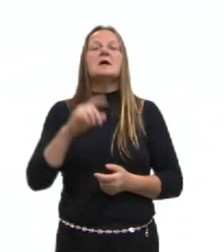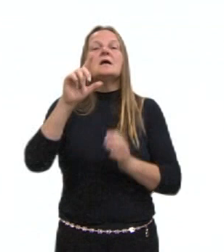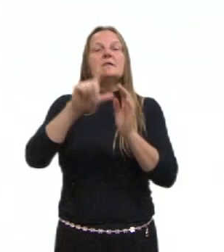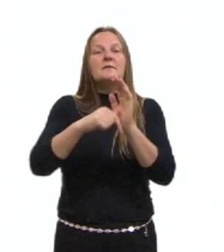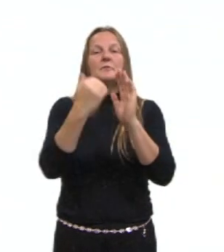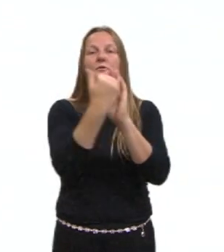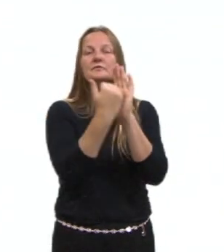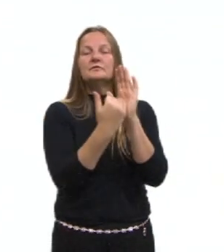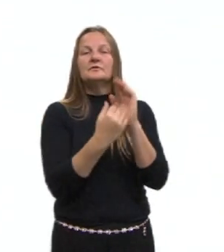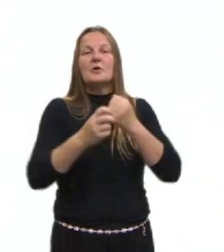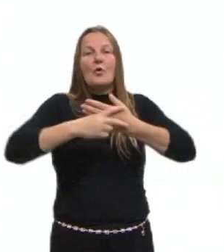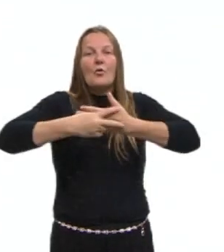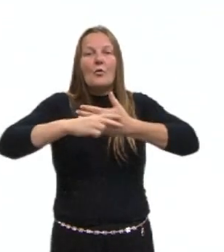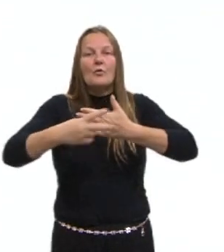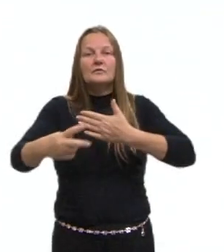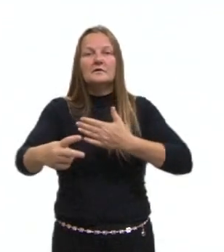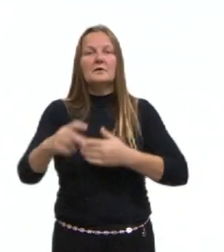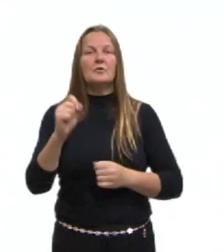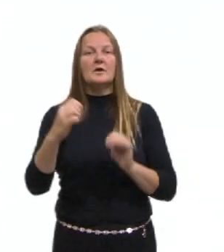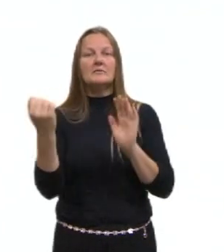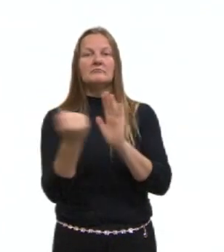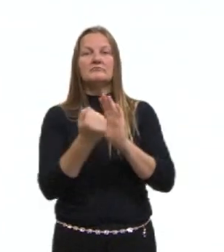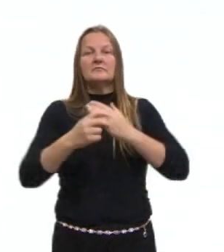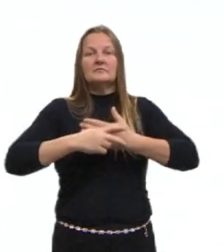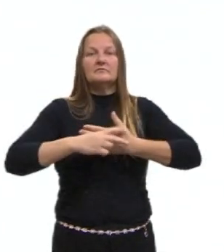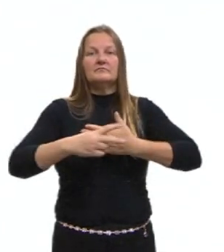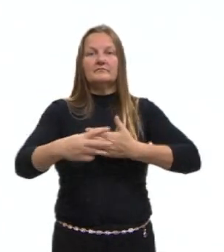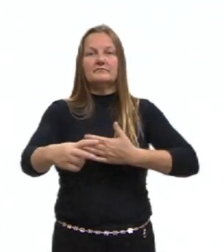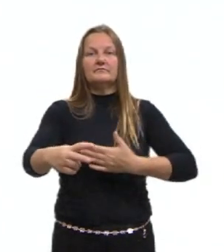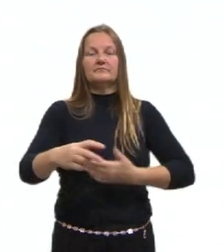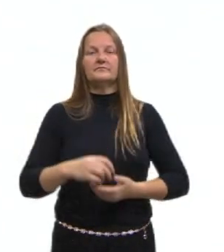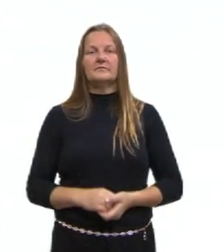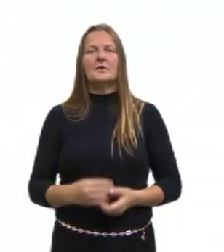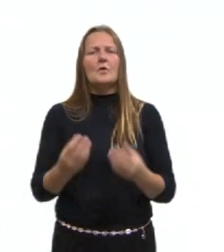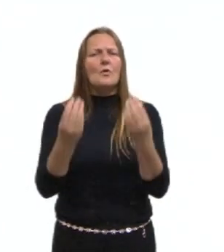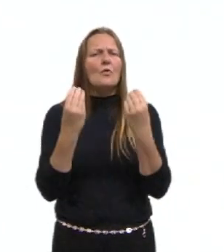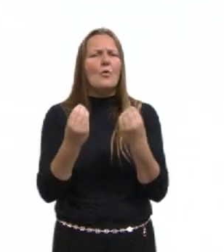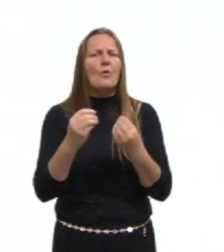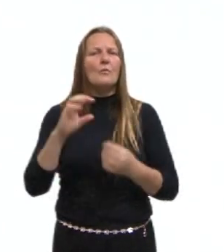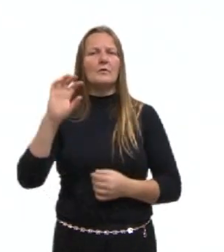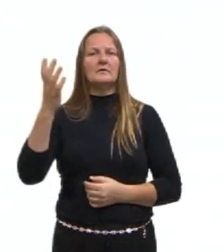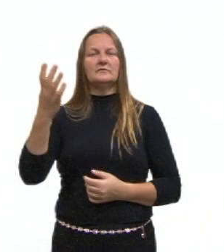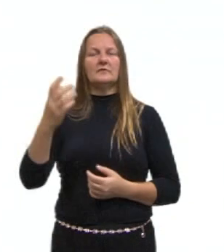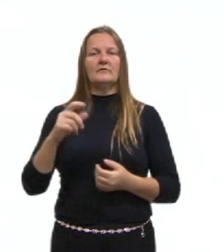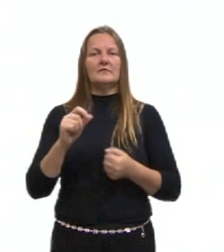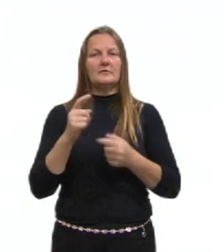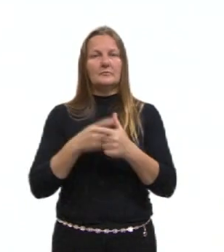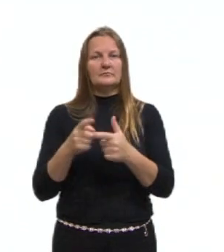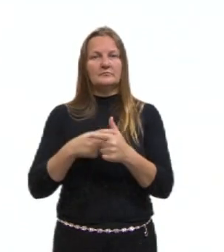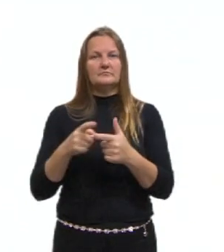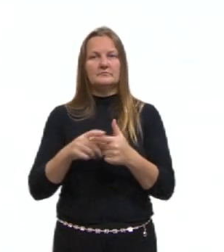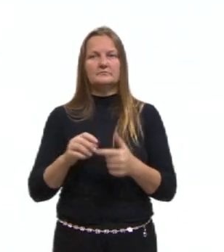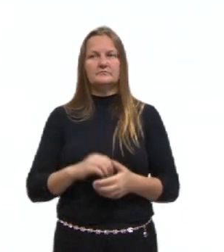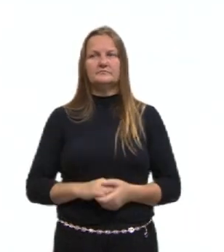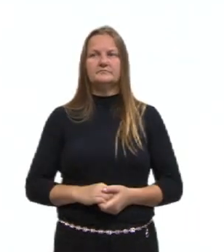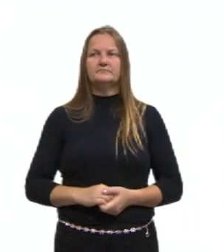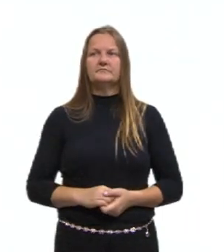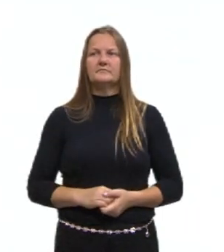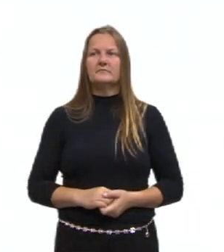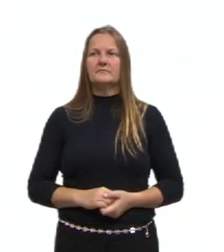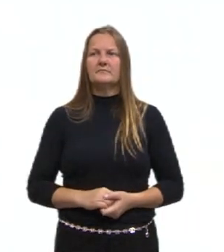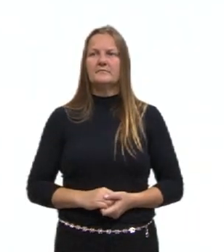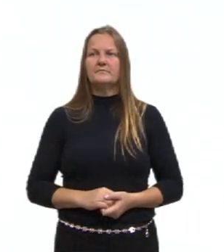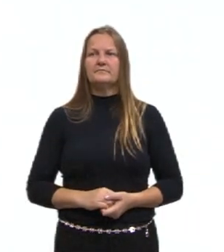as consequências, o que, que vai causar naquela hipótese, como que eu resolvo esse problema, tá?